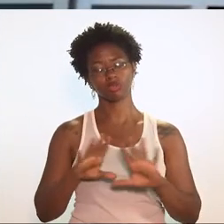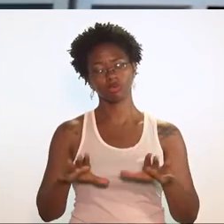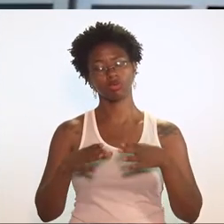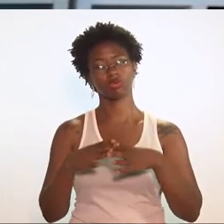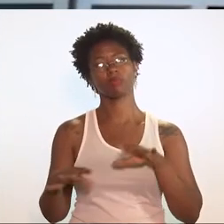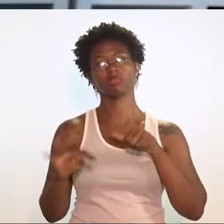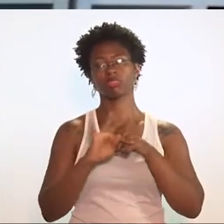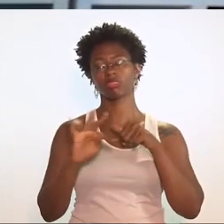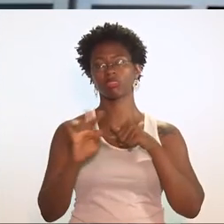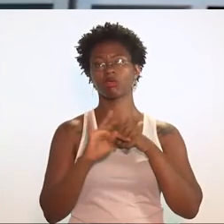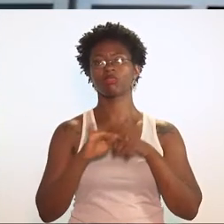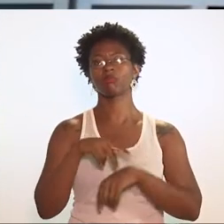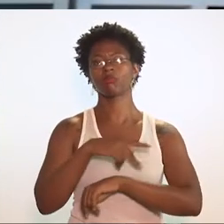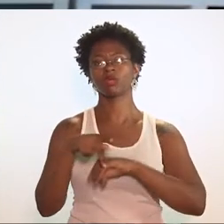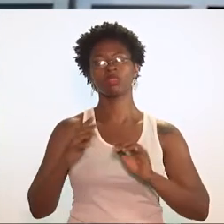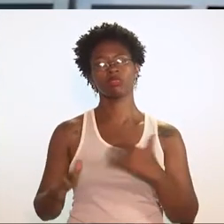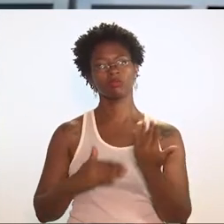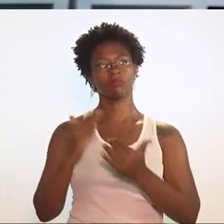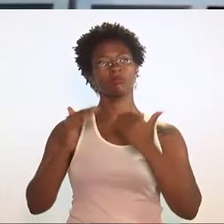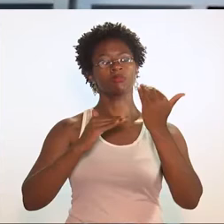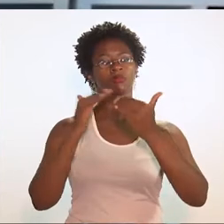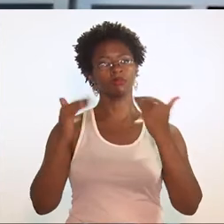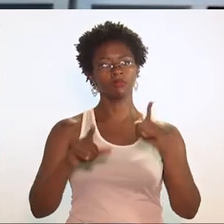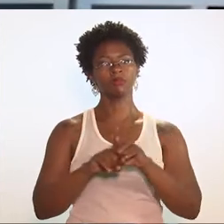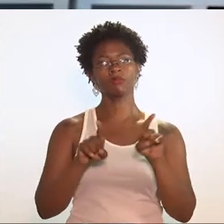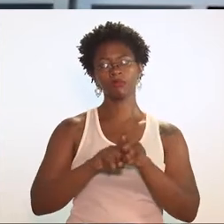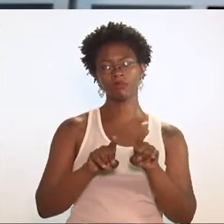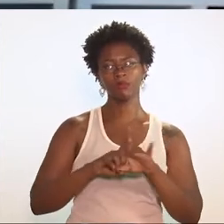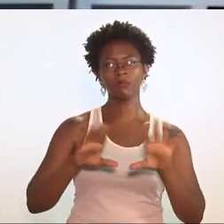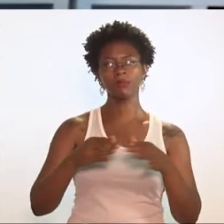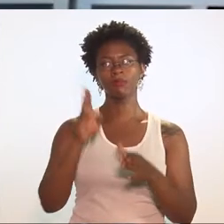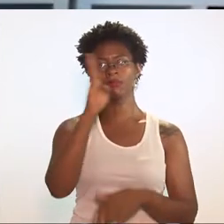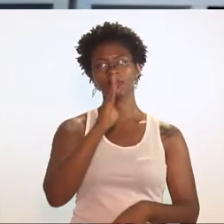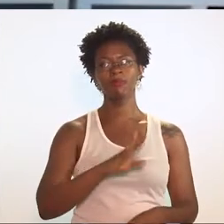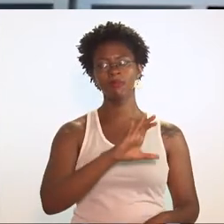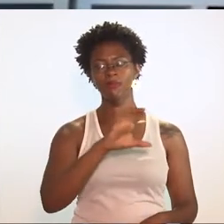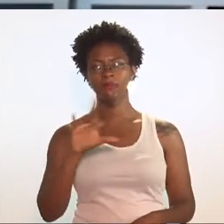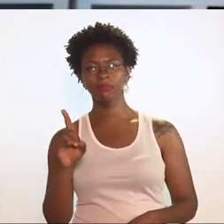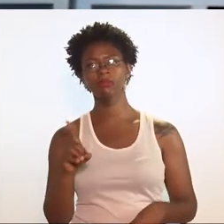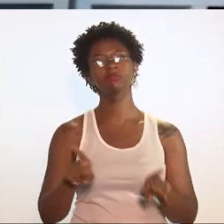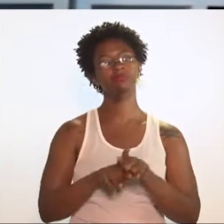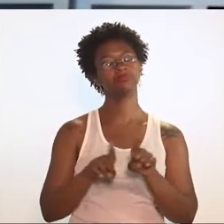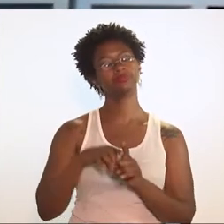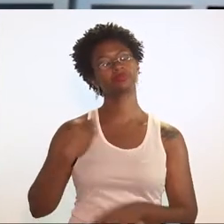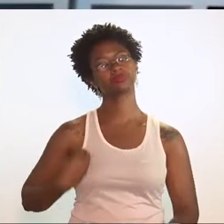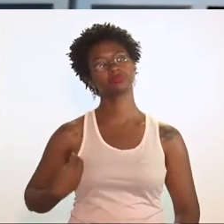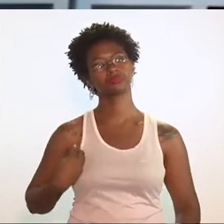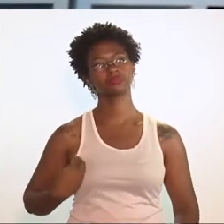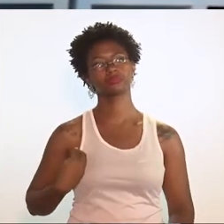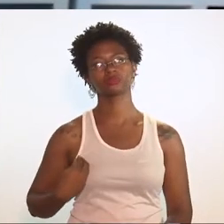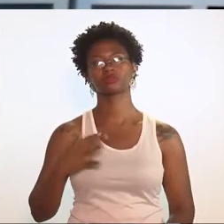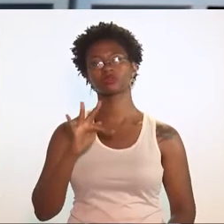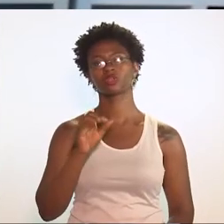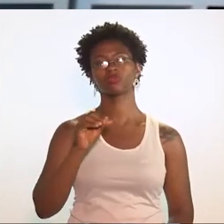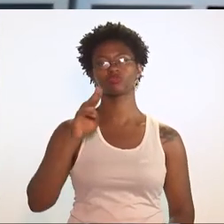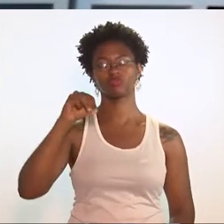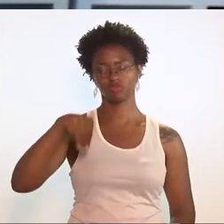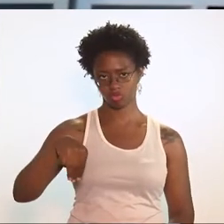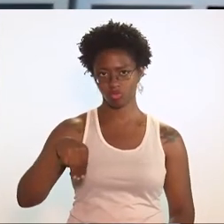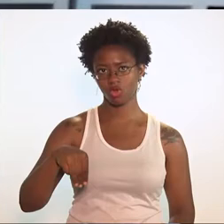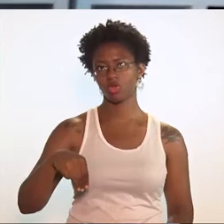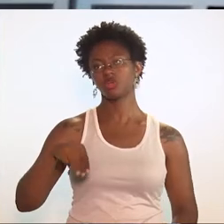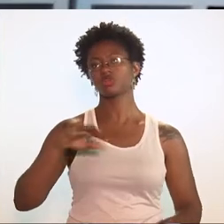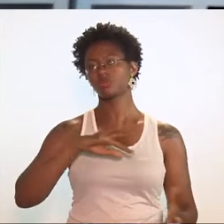da Comissão Técnica de Países em Desenvolvimento da Agência Brasileira de Cooperação e participou do Fórum Social Mundial em